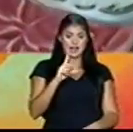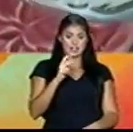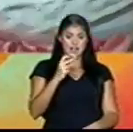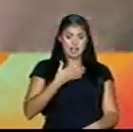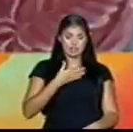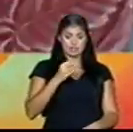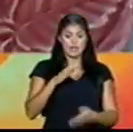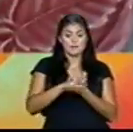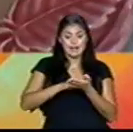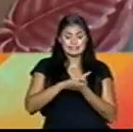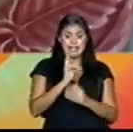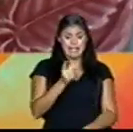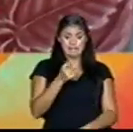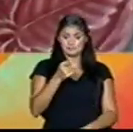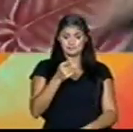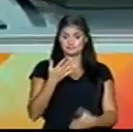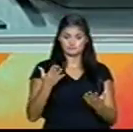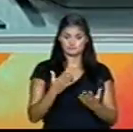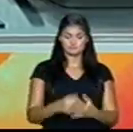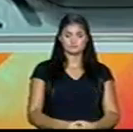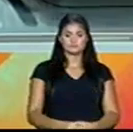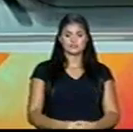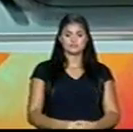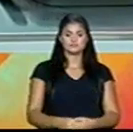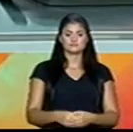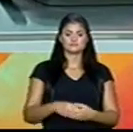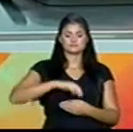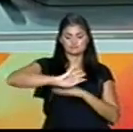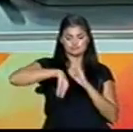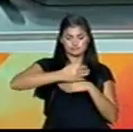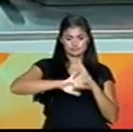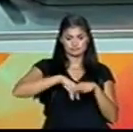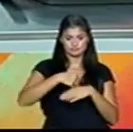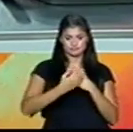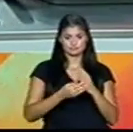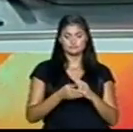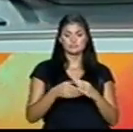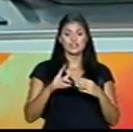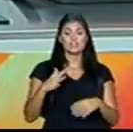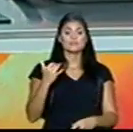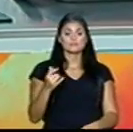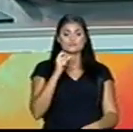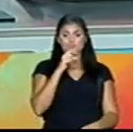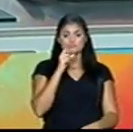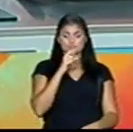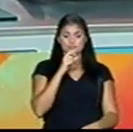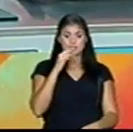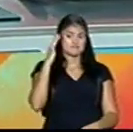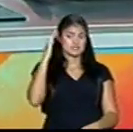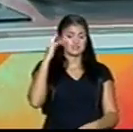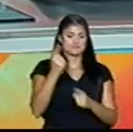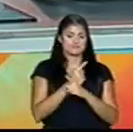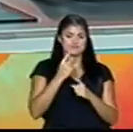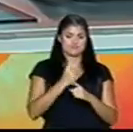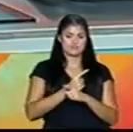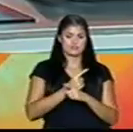esta. E é isto. E vamos juntar. Depois, a partir daqui, podemos dar largas à imaginação. Eu trouxe